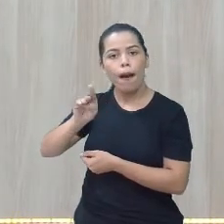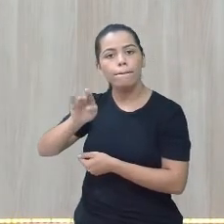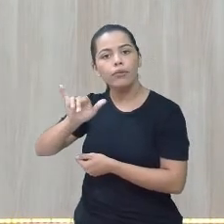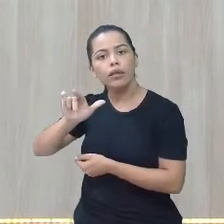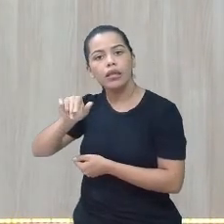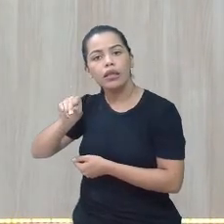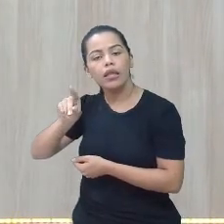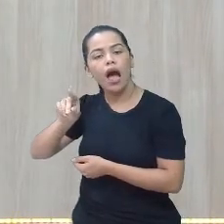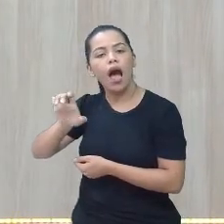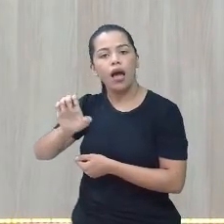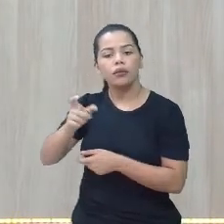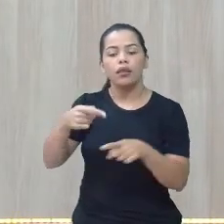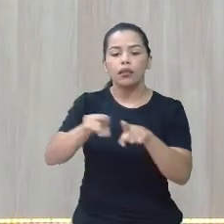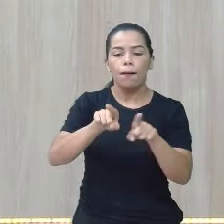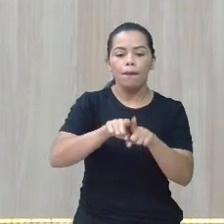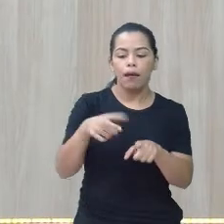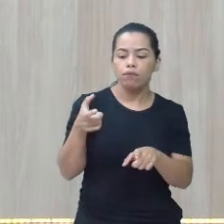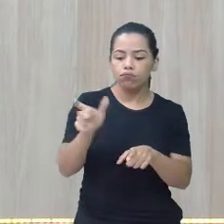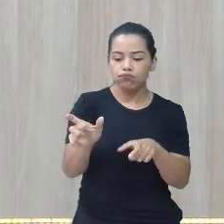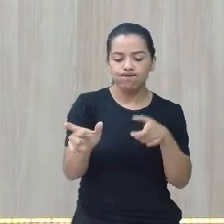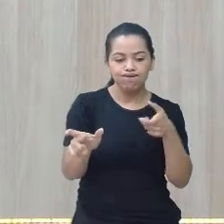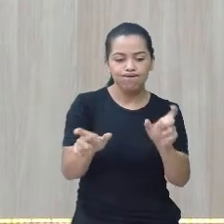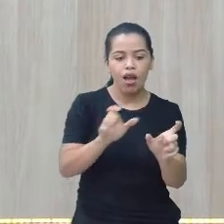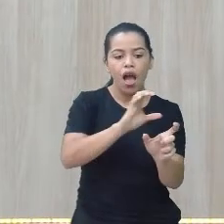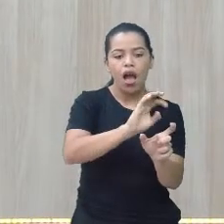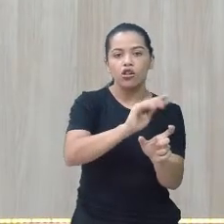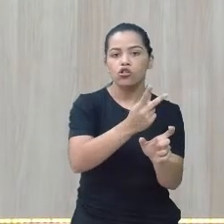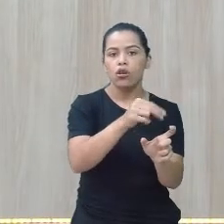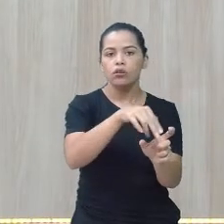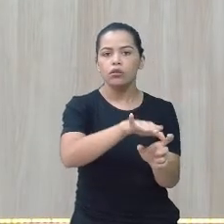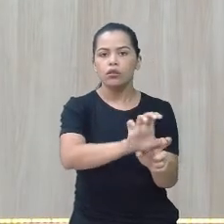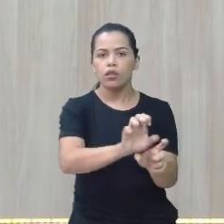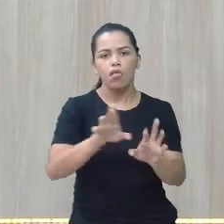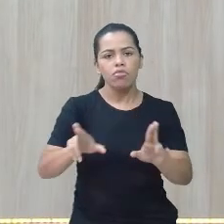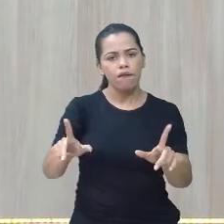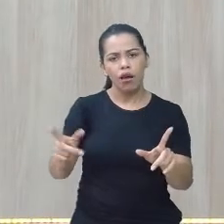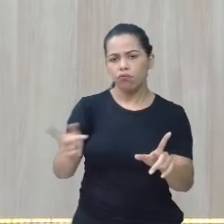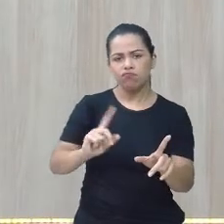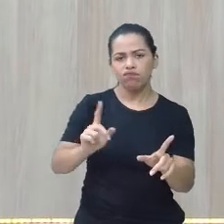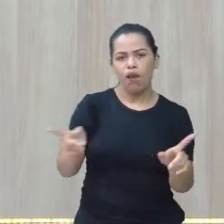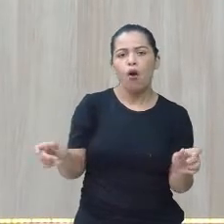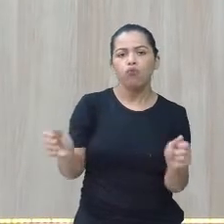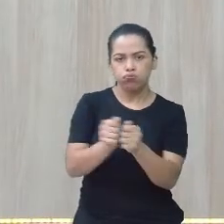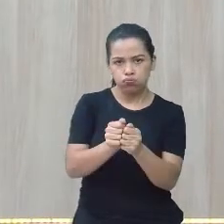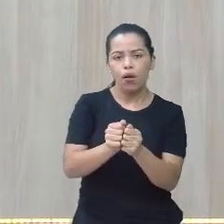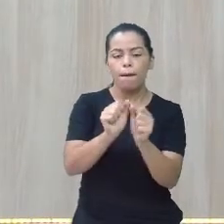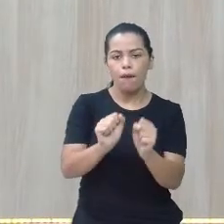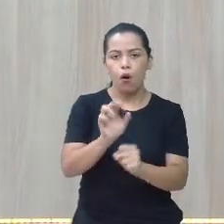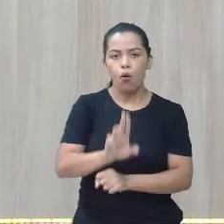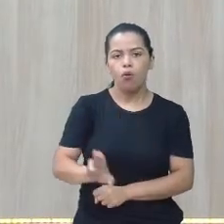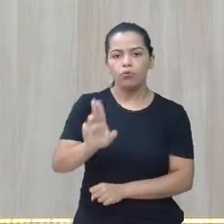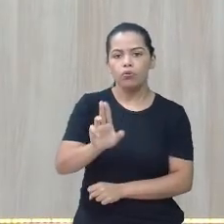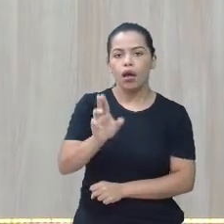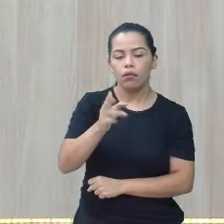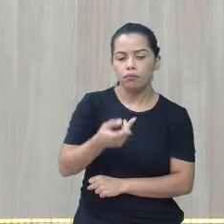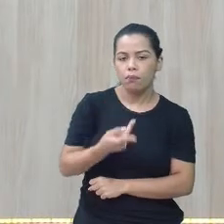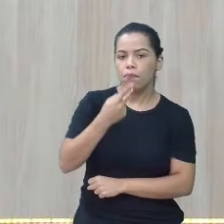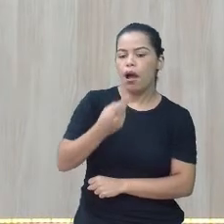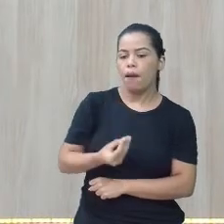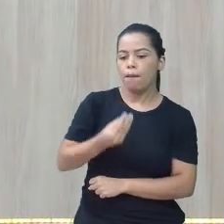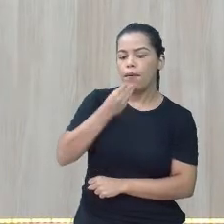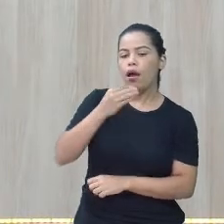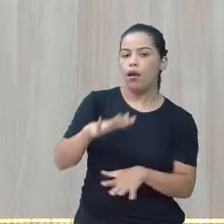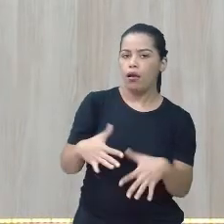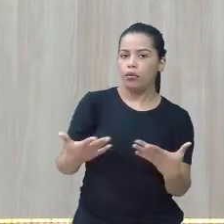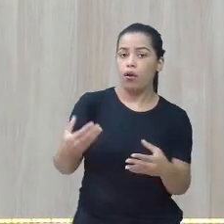chance e probabilidade, elas não têm uma distinção. Mas quando a gente vai fazer isso como um objeto matemático, como uma matemática a